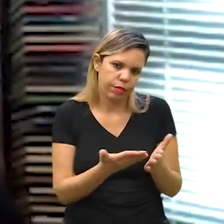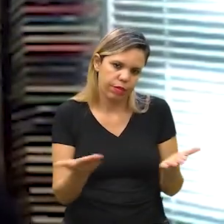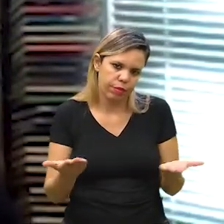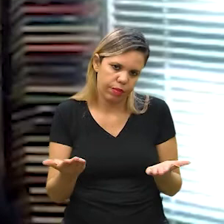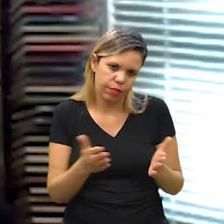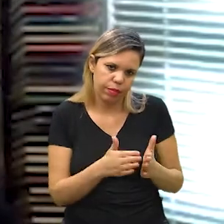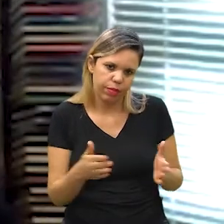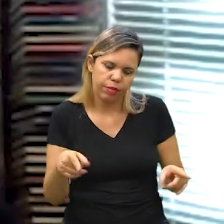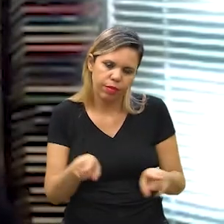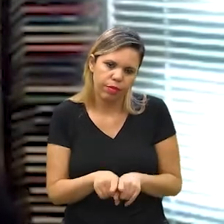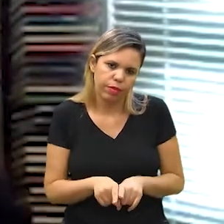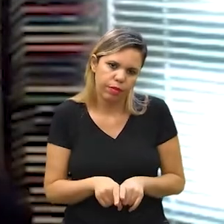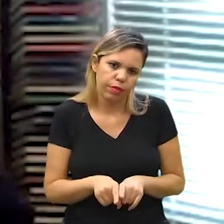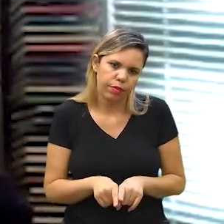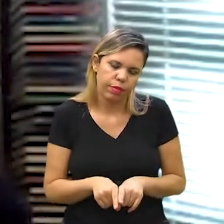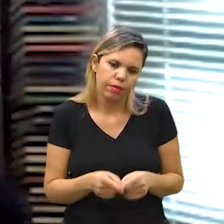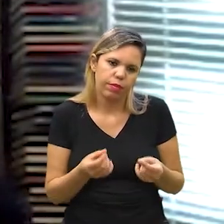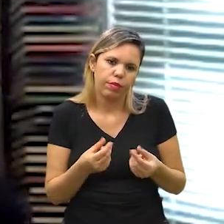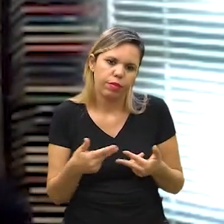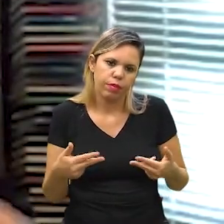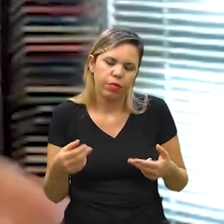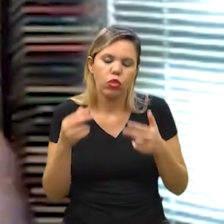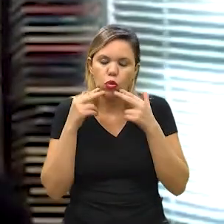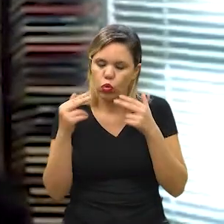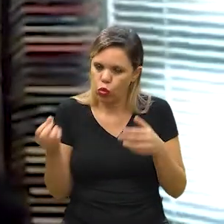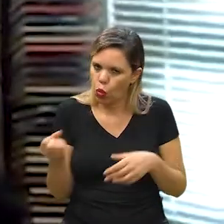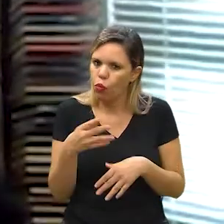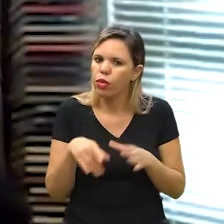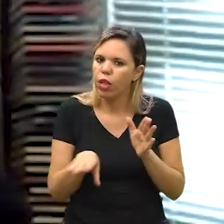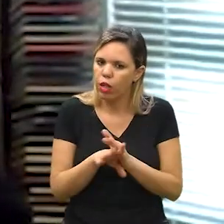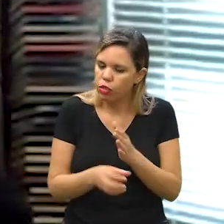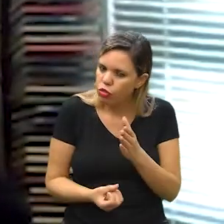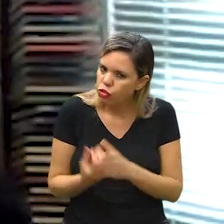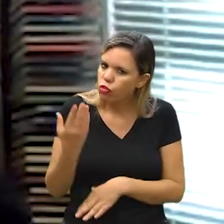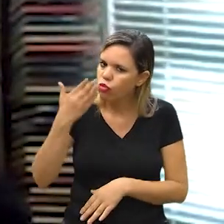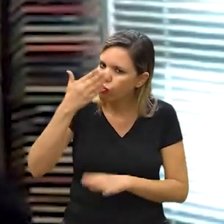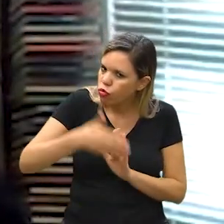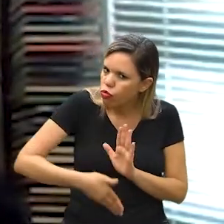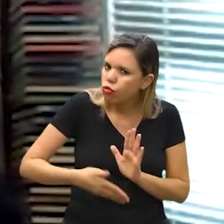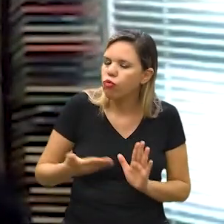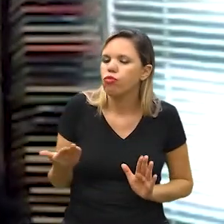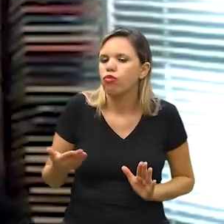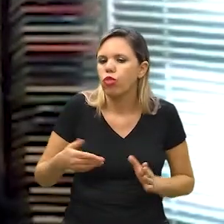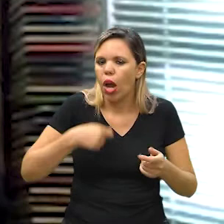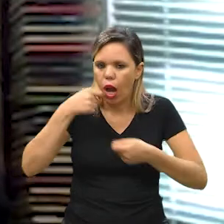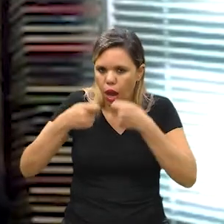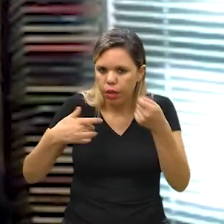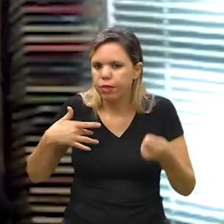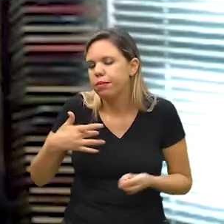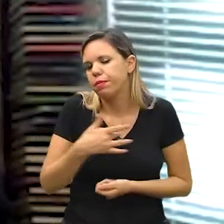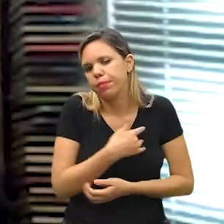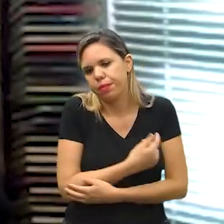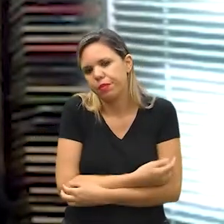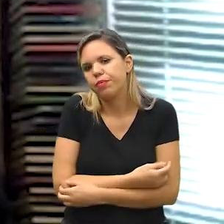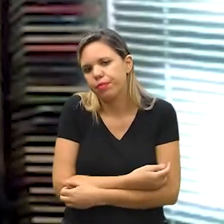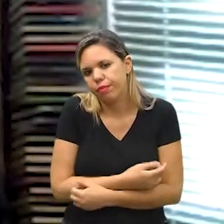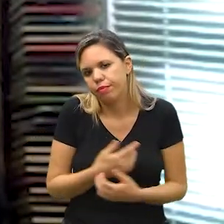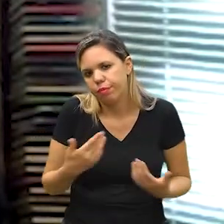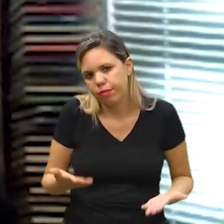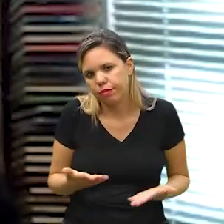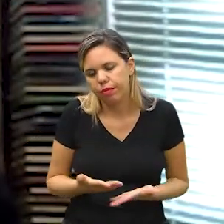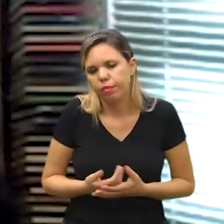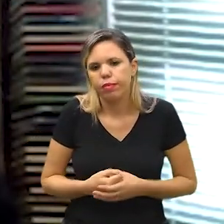veio muito agora também. Mas muita coisa também nova, né? E prova disso é a questão dos alimentos saudáveis,